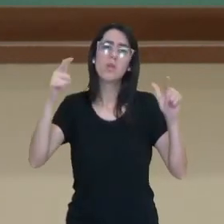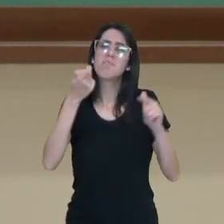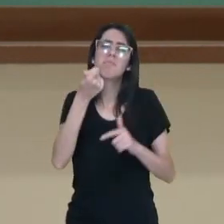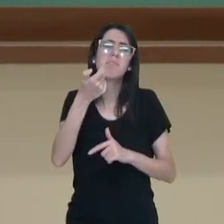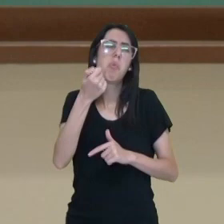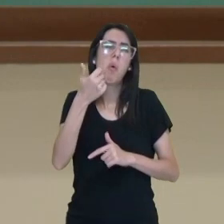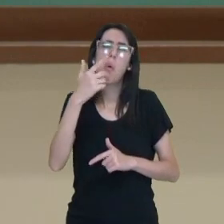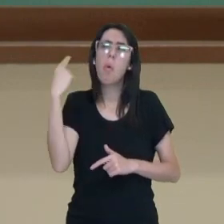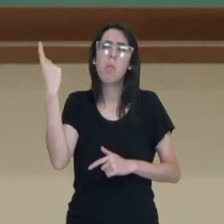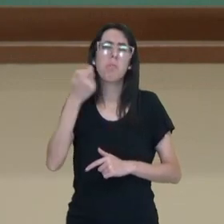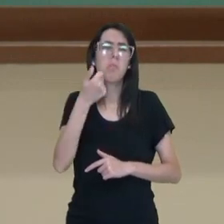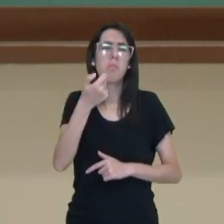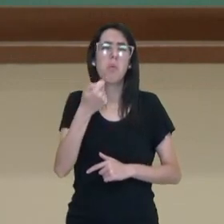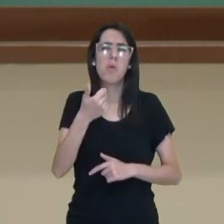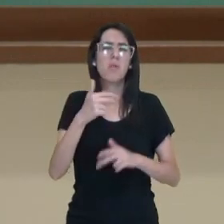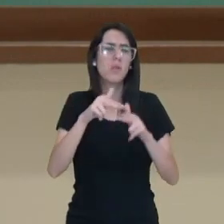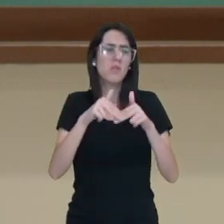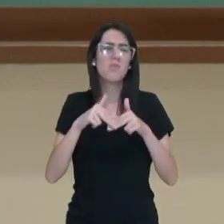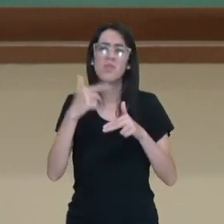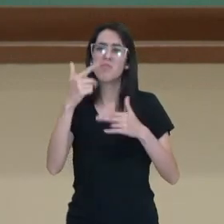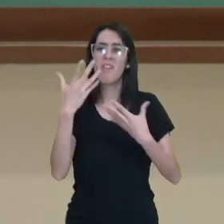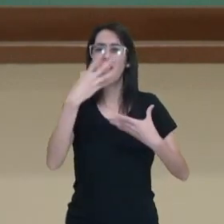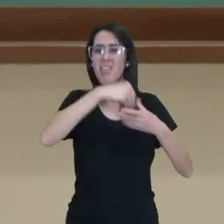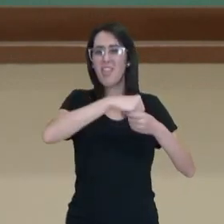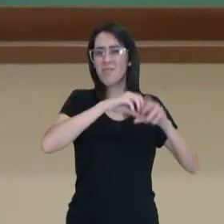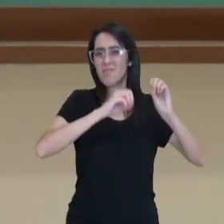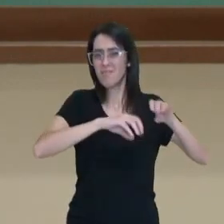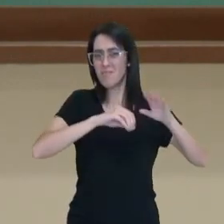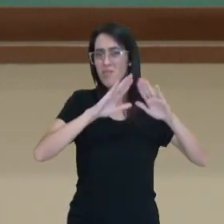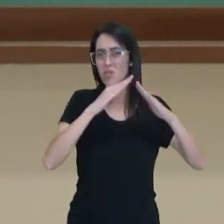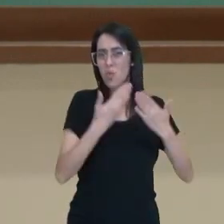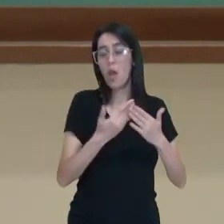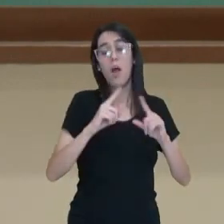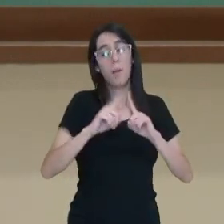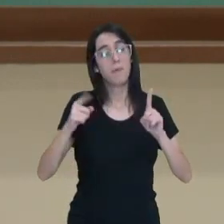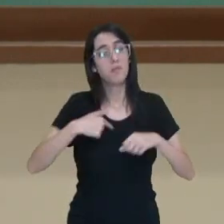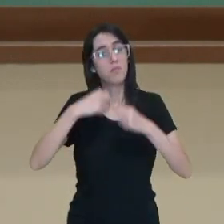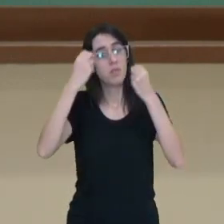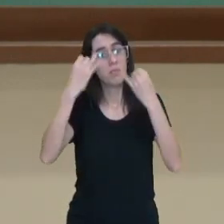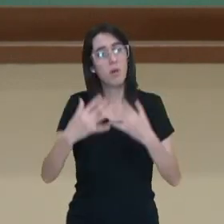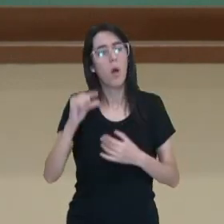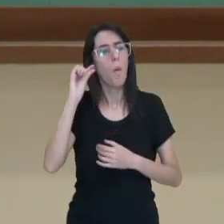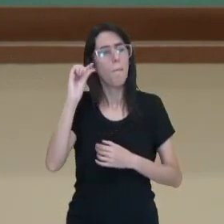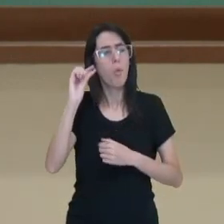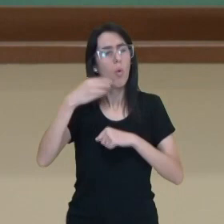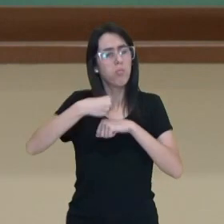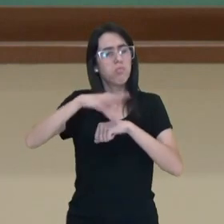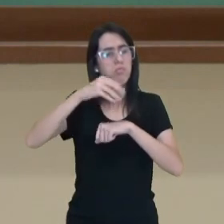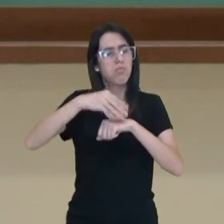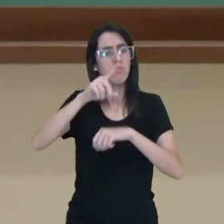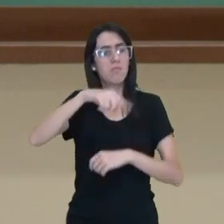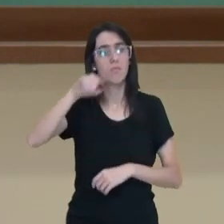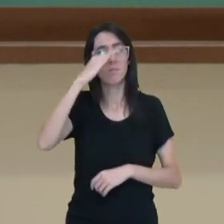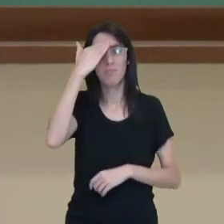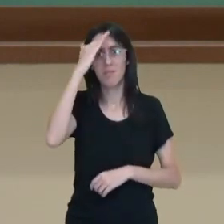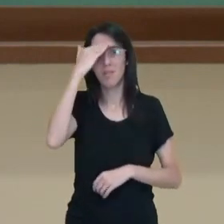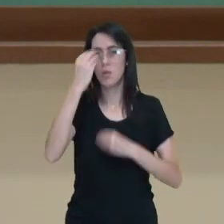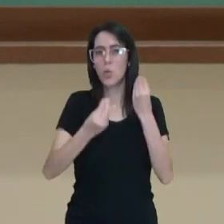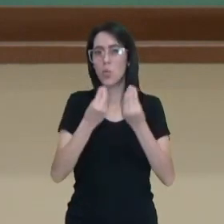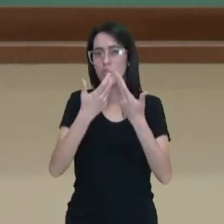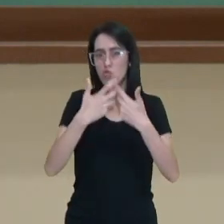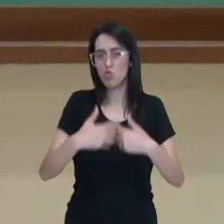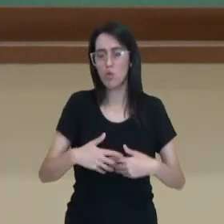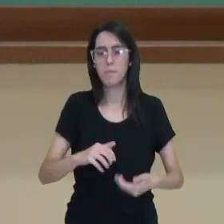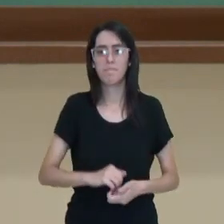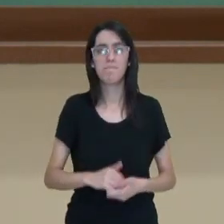isso geralmente não entram na grade de conteúdos, mas a gente vai citar um pouco de cada uma para que você possa entender, tá? Como que elas se comportam.